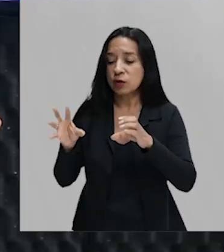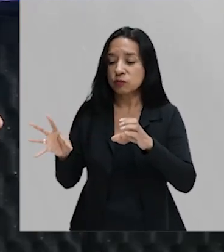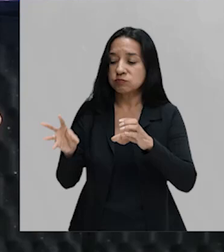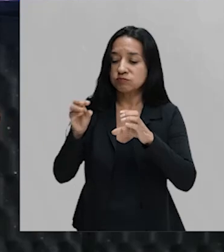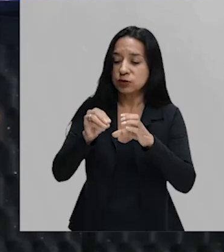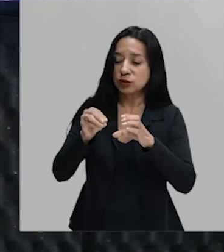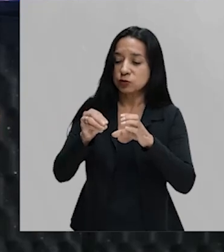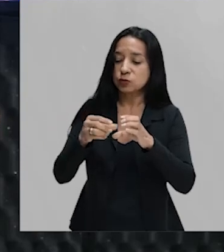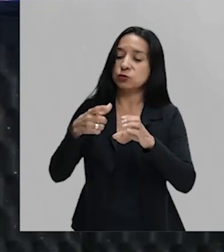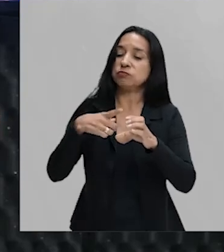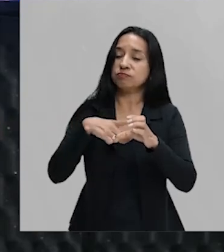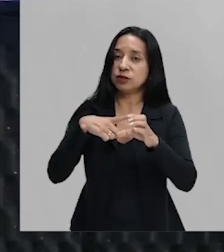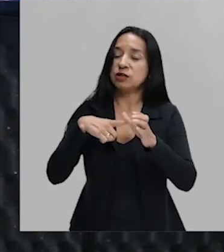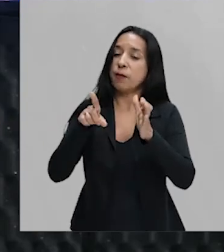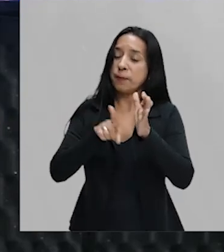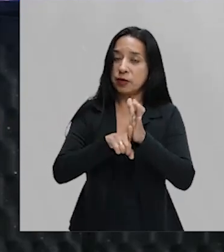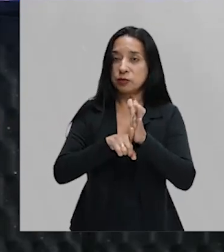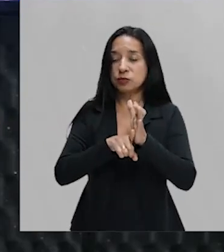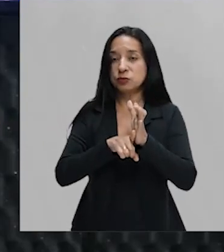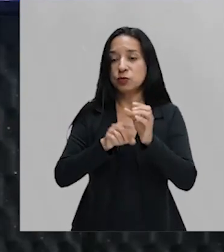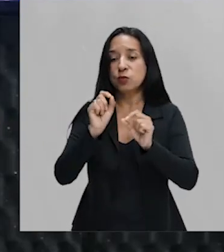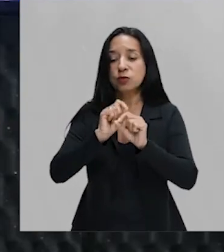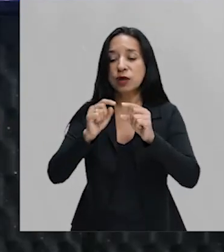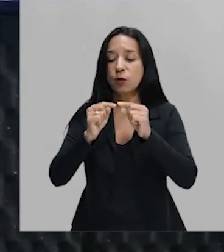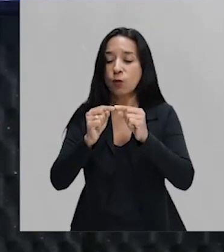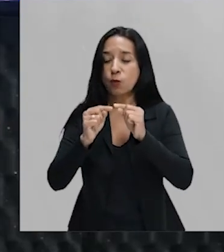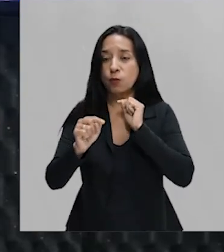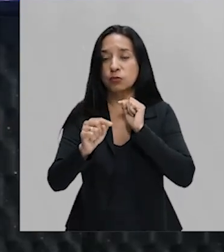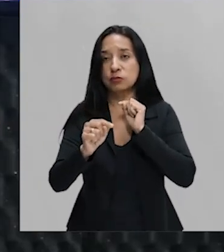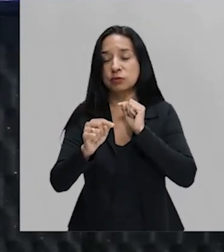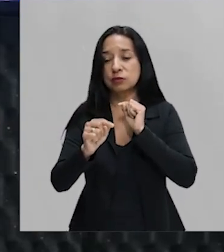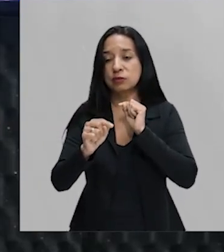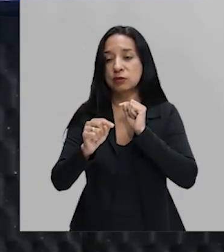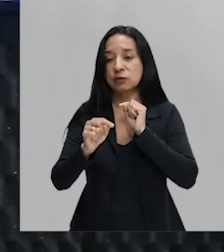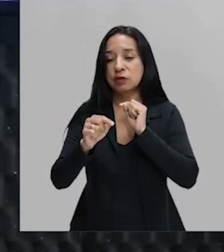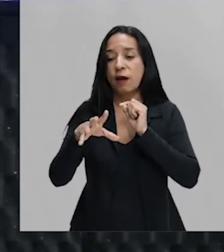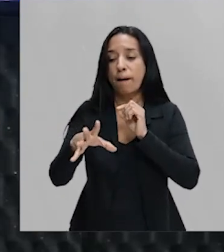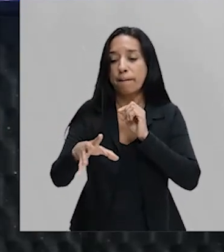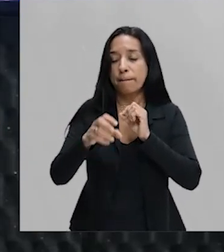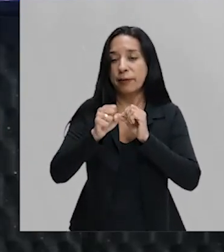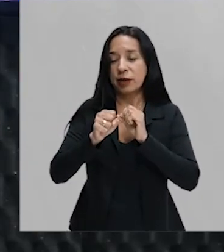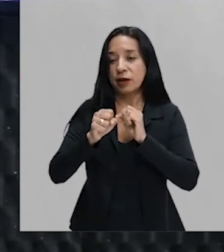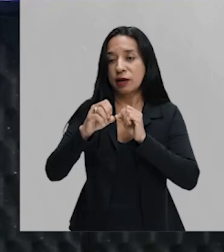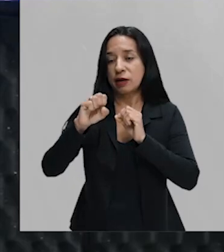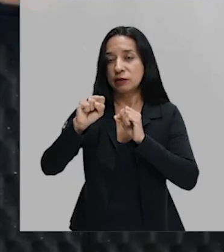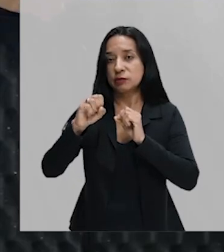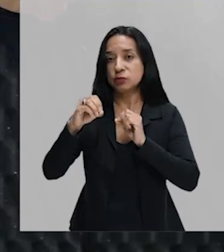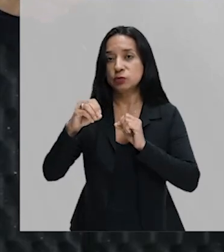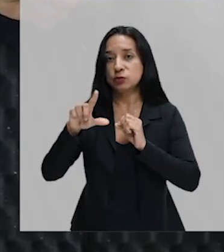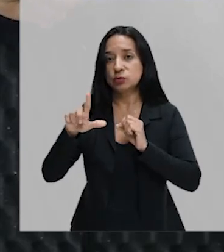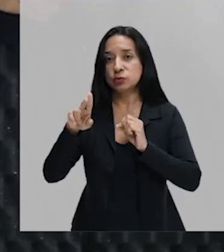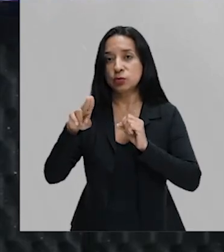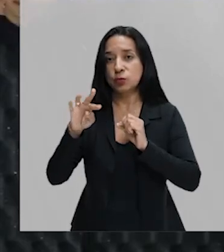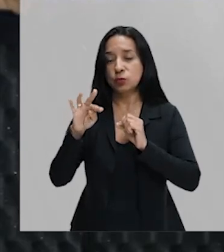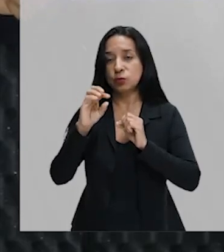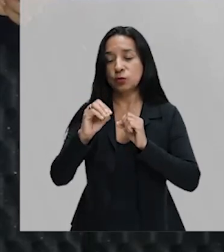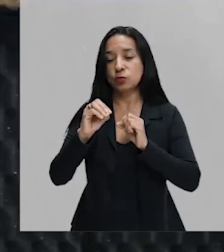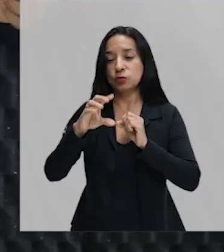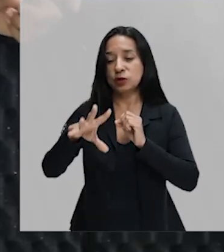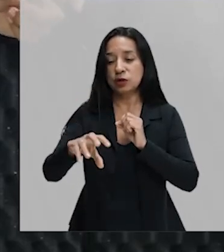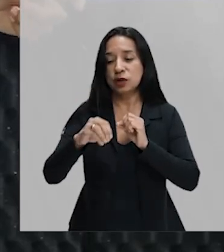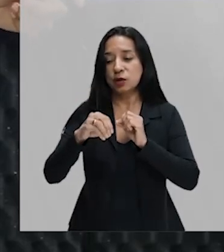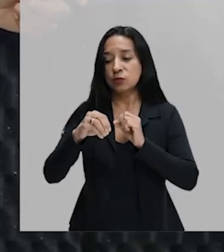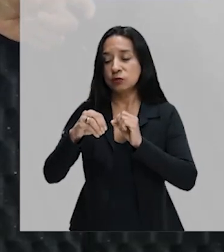tem menos. Então, o que seria contra o gradiente? É eu pegar soluto, trazer de onde ele